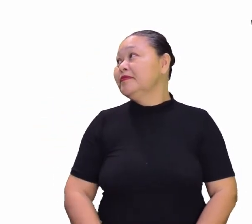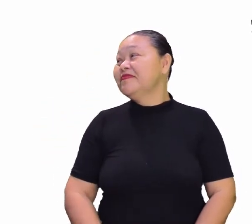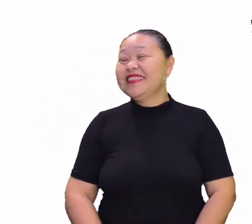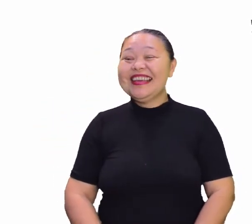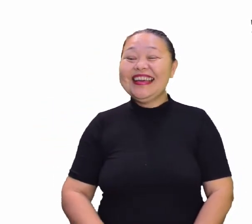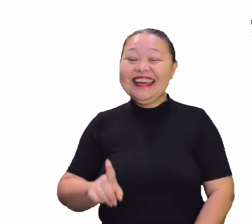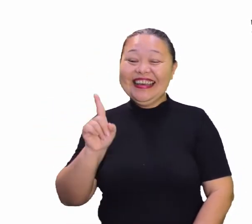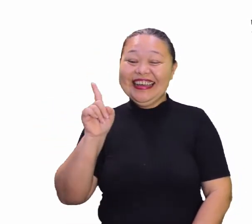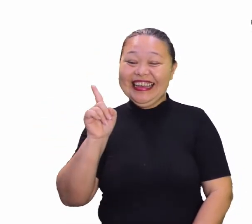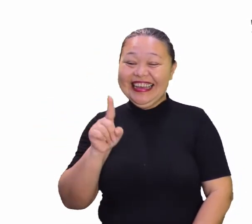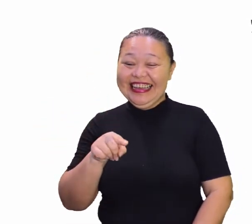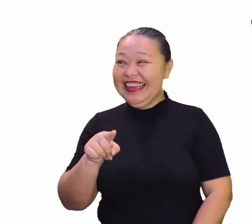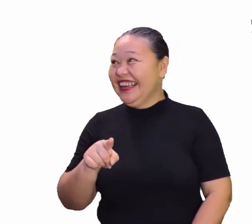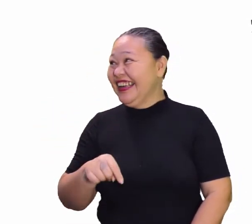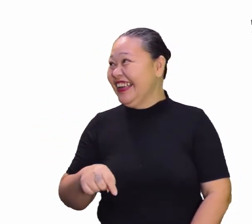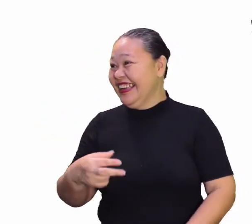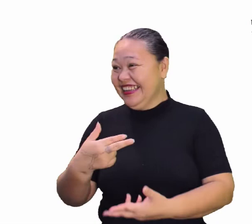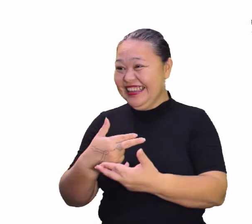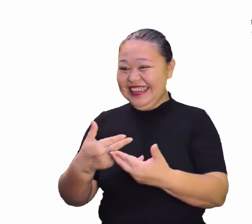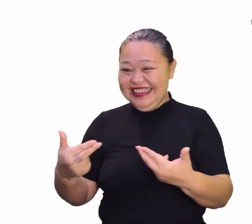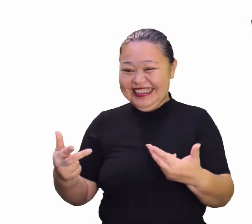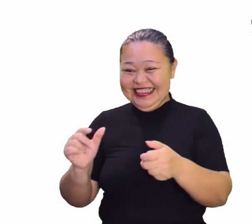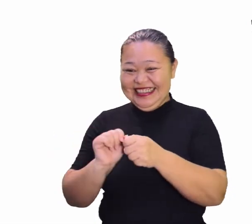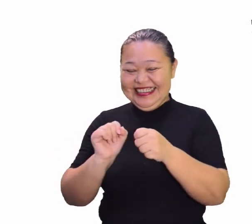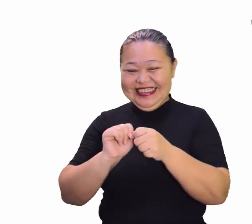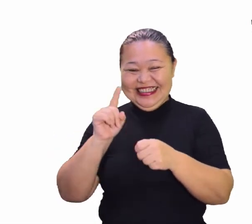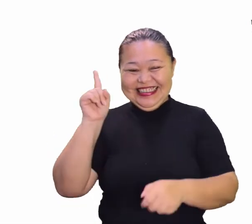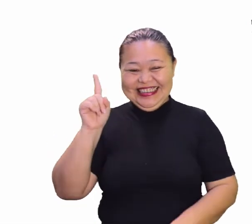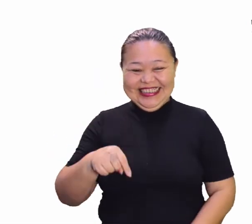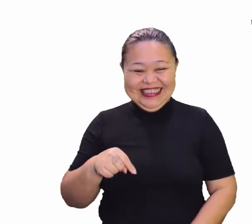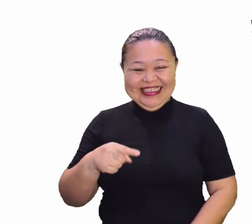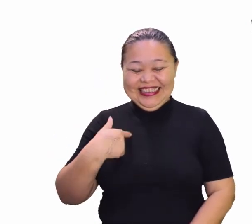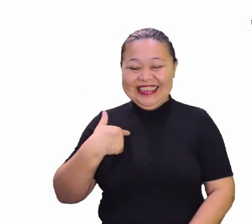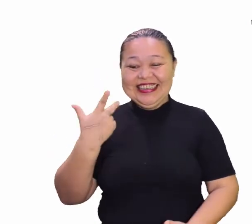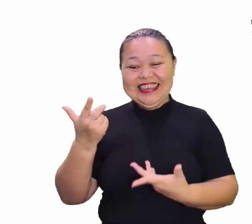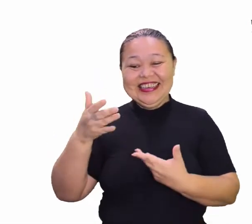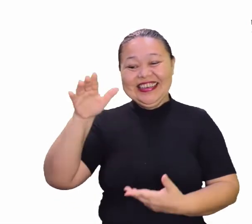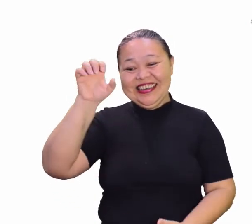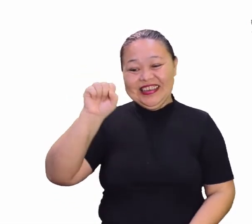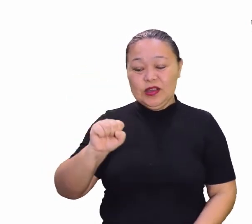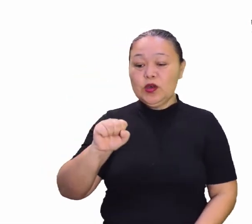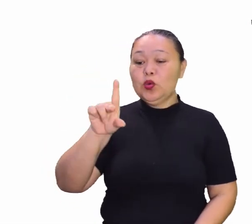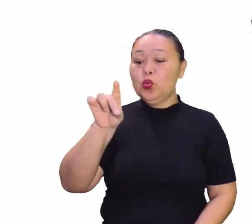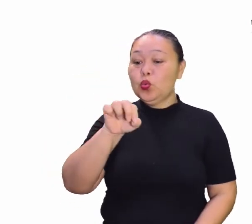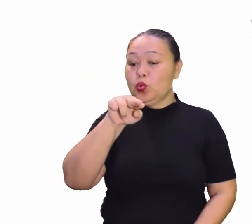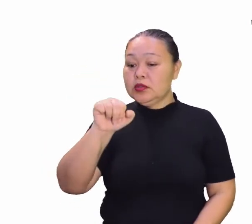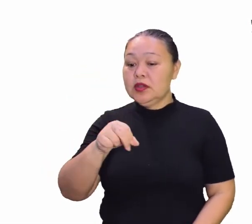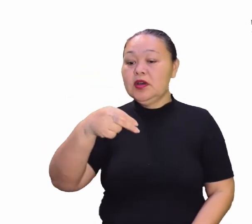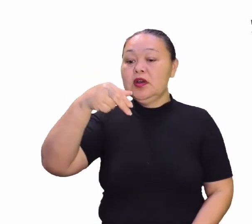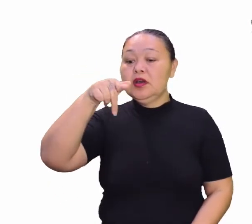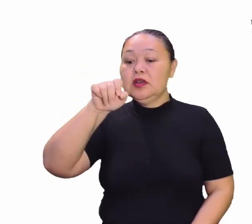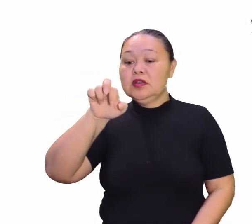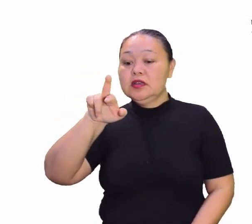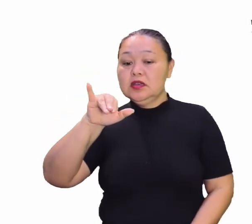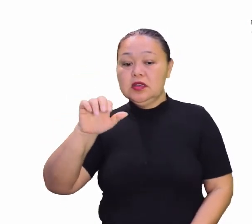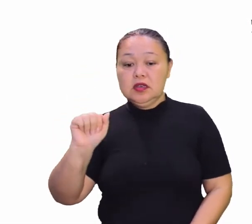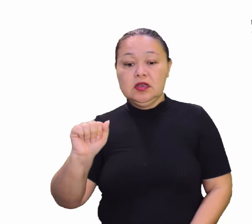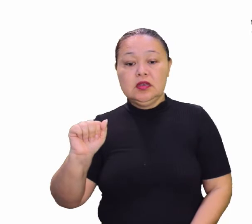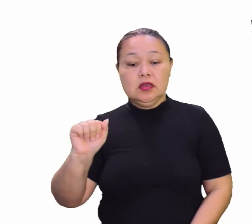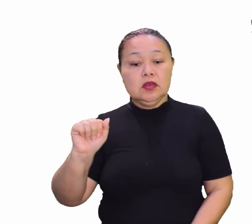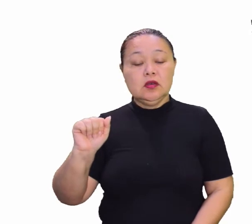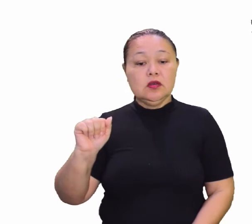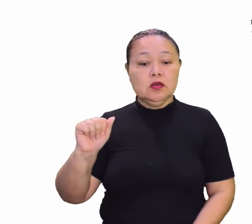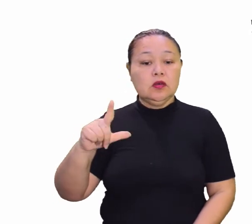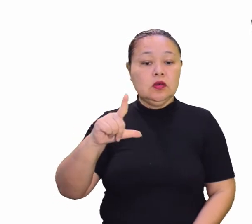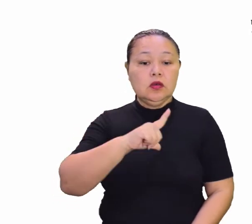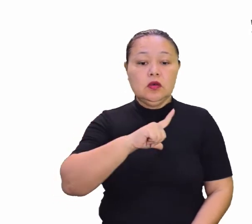Olha só, vários lugares da África, Sudão, Chad, Níger, Mauritânia, lá